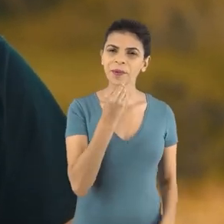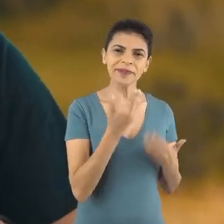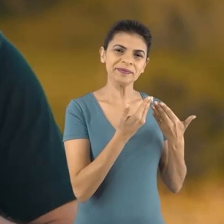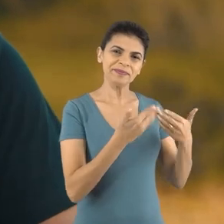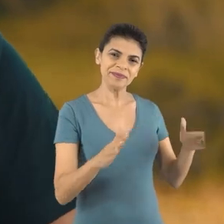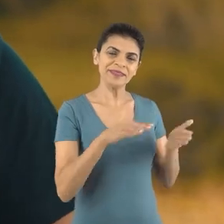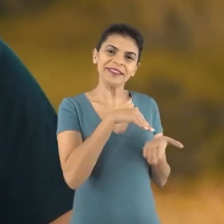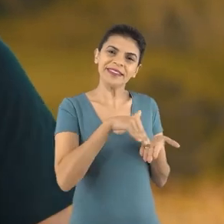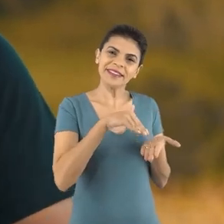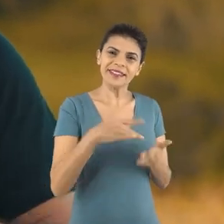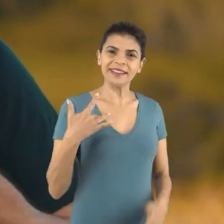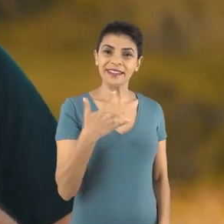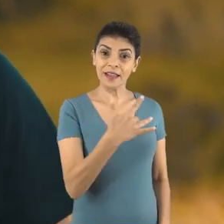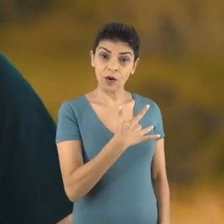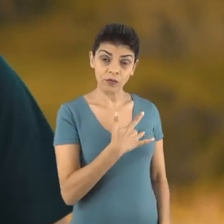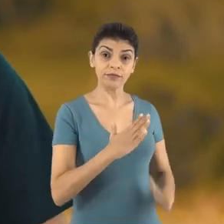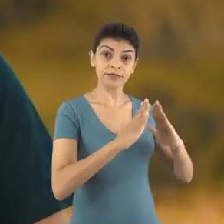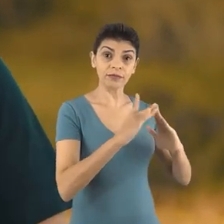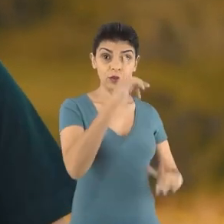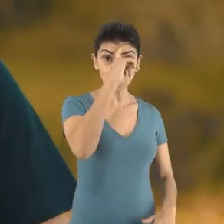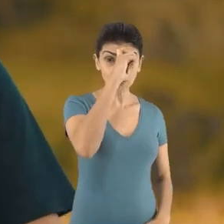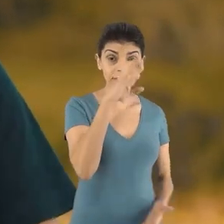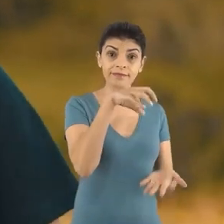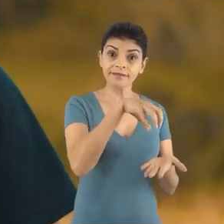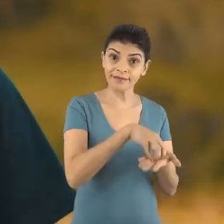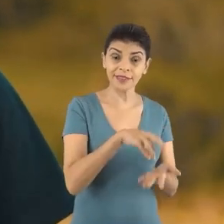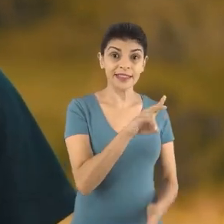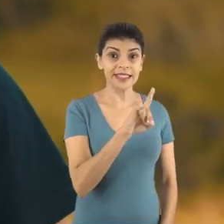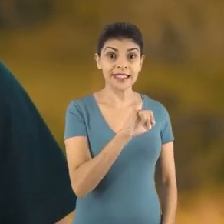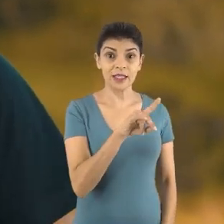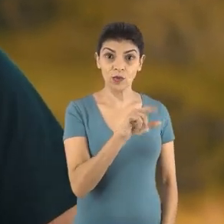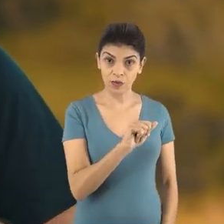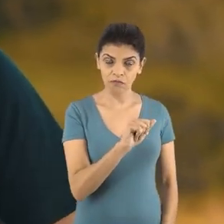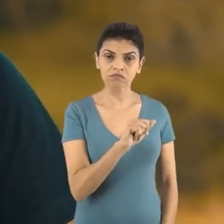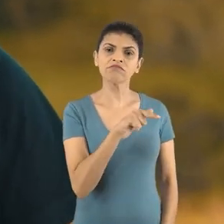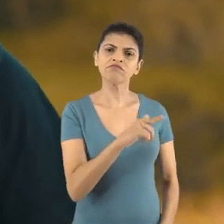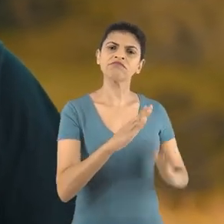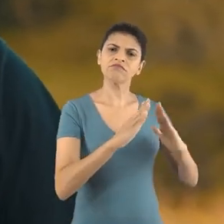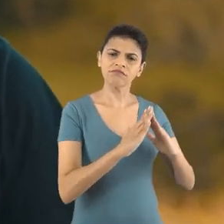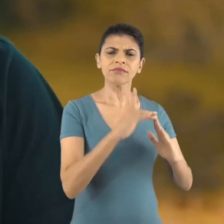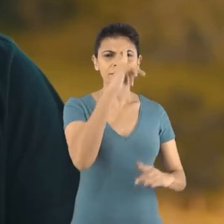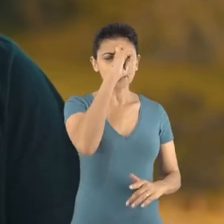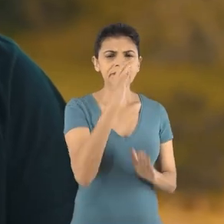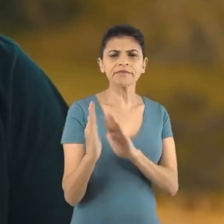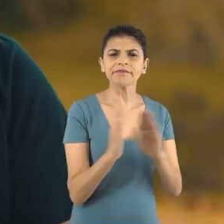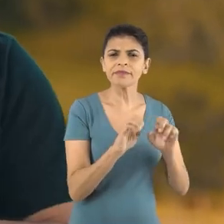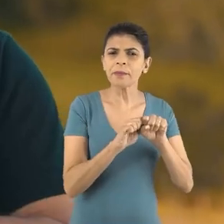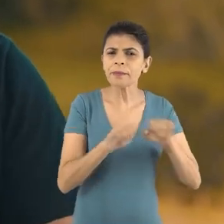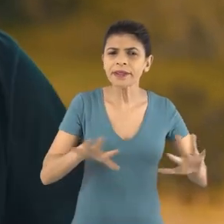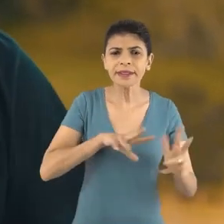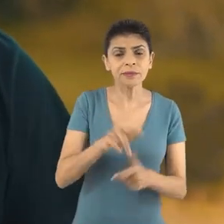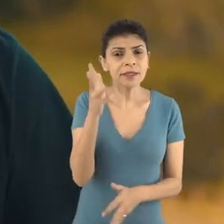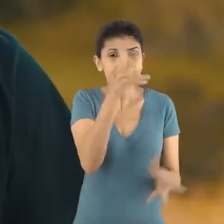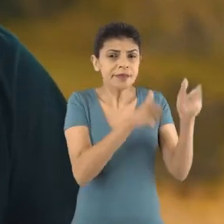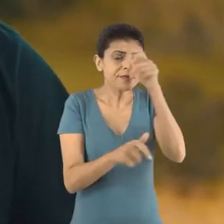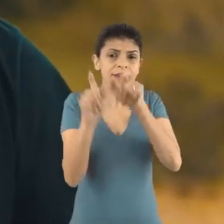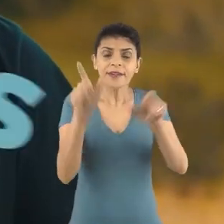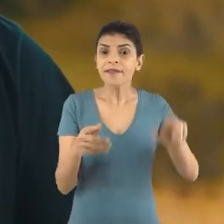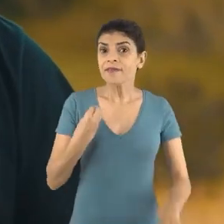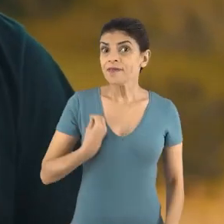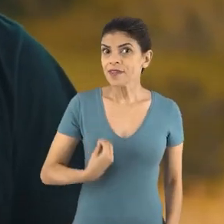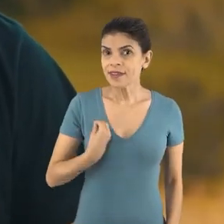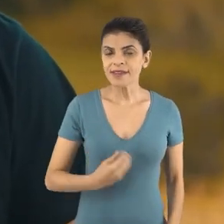como secretário Estadual de Saúde de Abril Hospital Regional Zilda esse hospital que durante a pandemia salvou milhares de vida